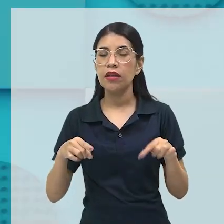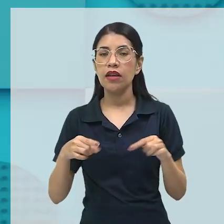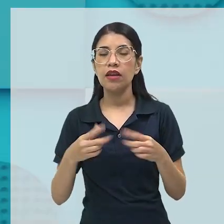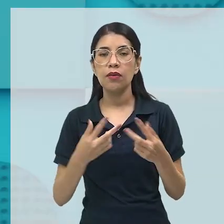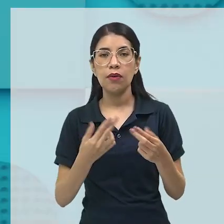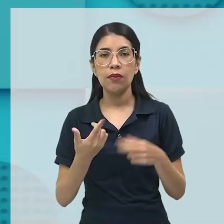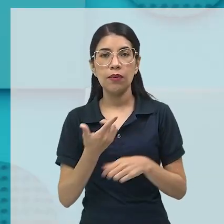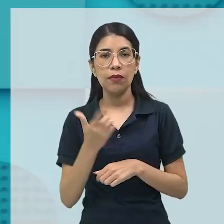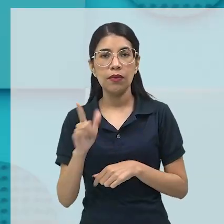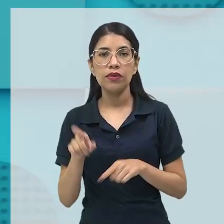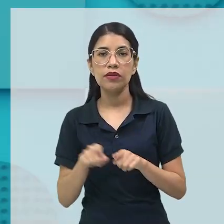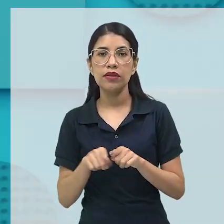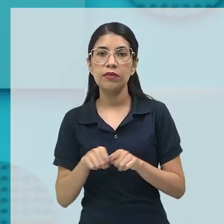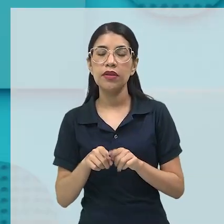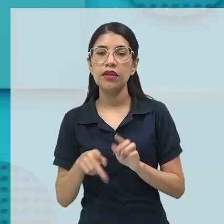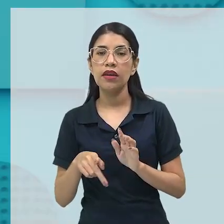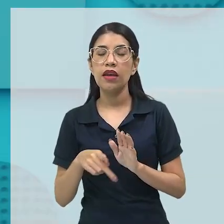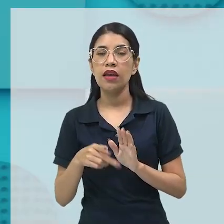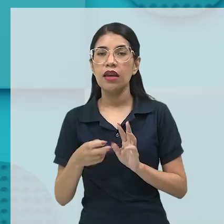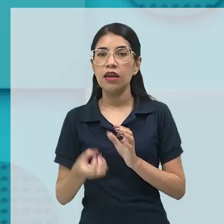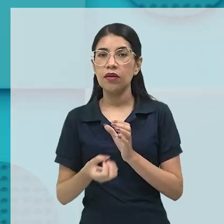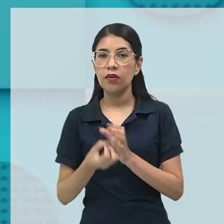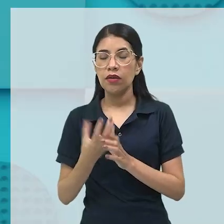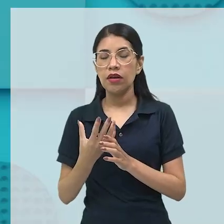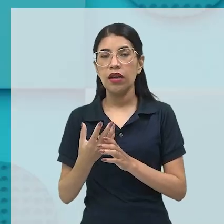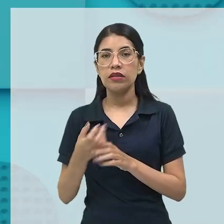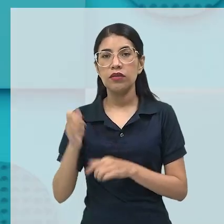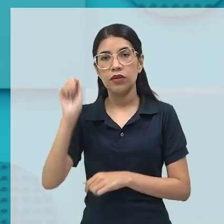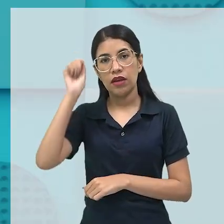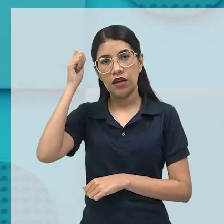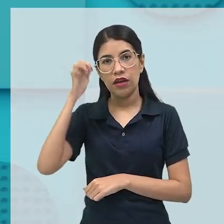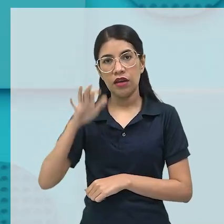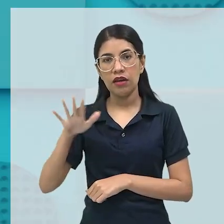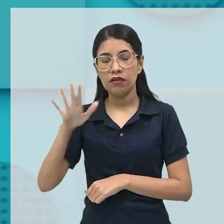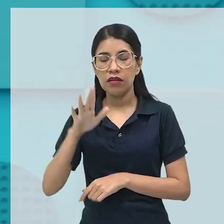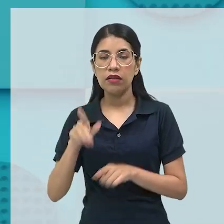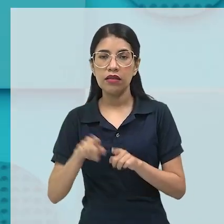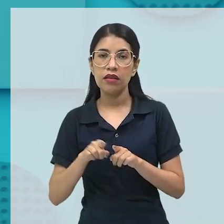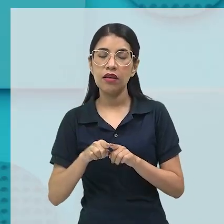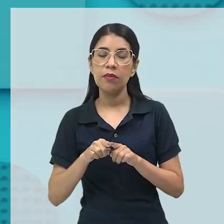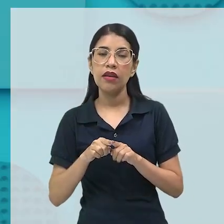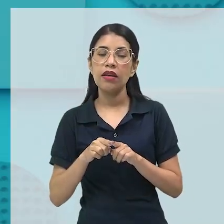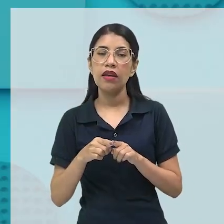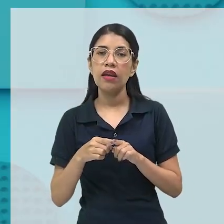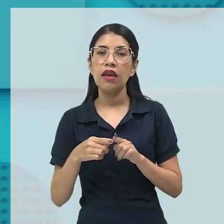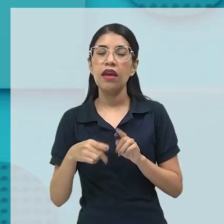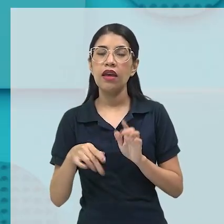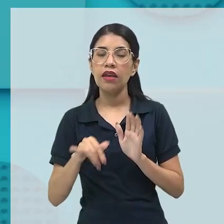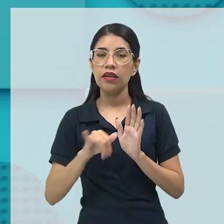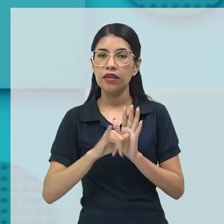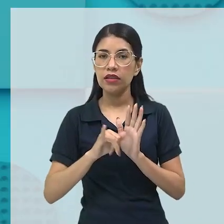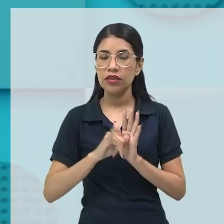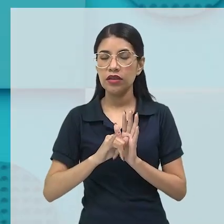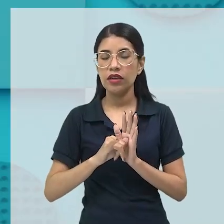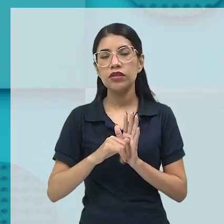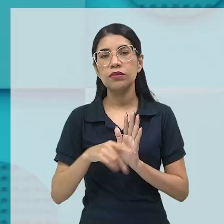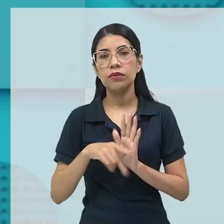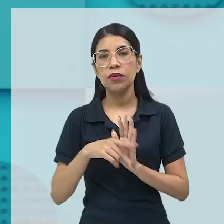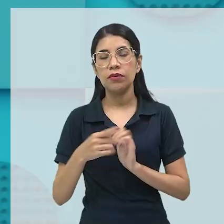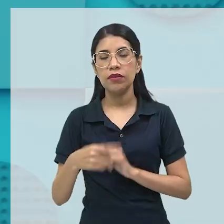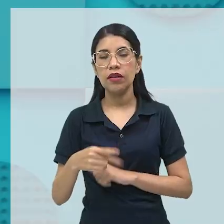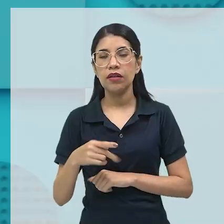como outros que são de origem africana, eles fazem parte da nossa identidade musical